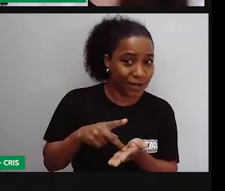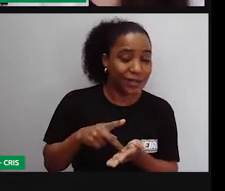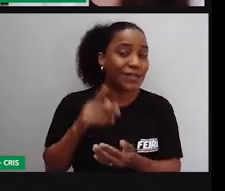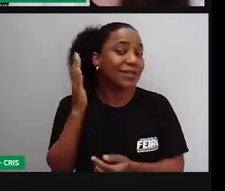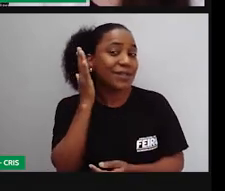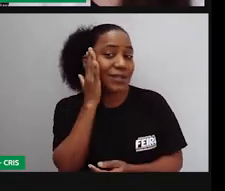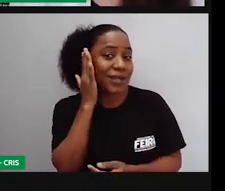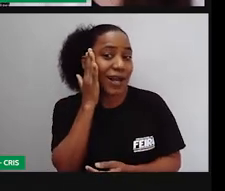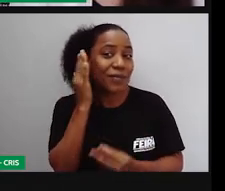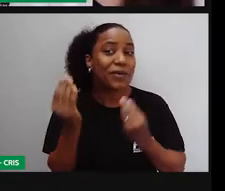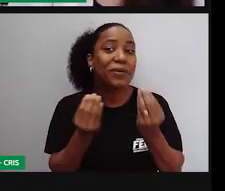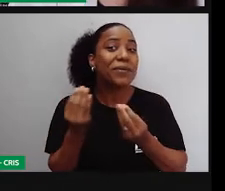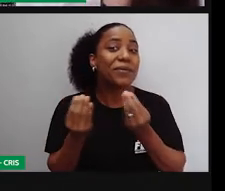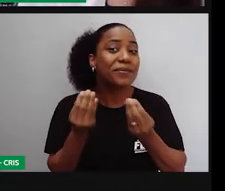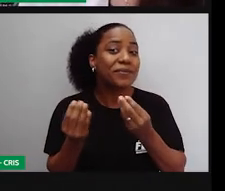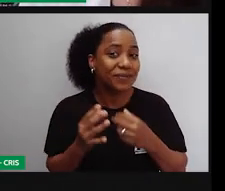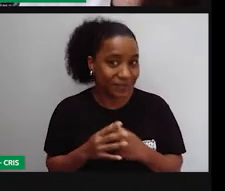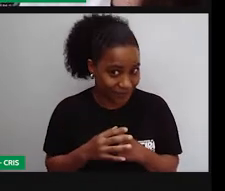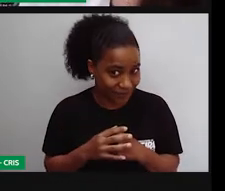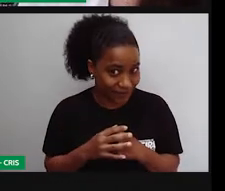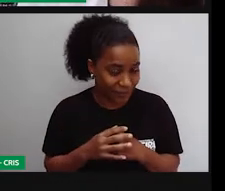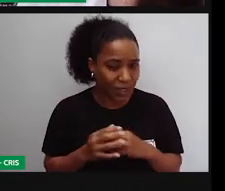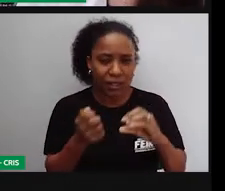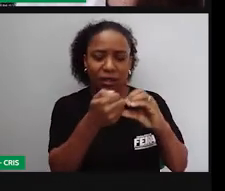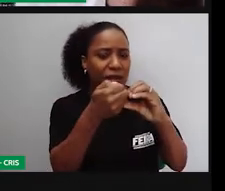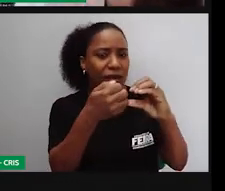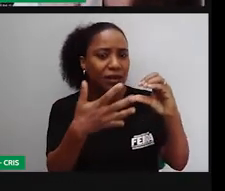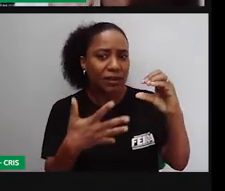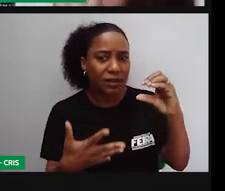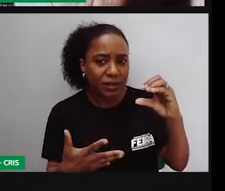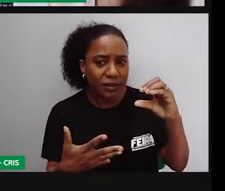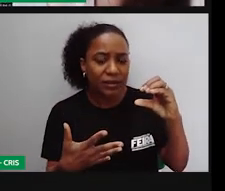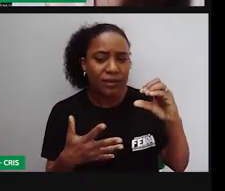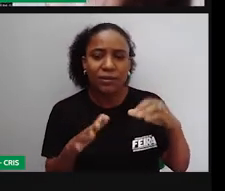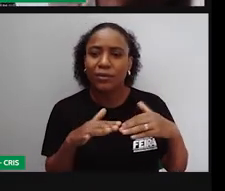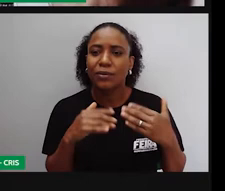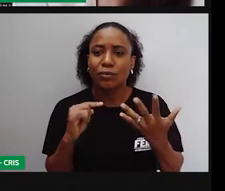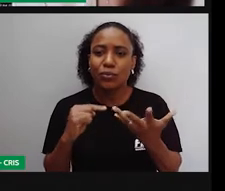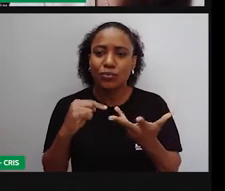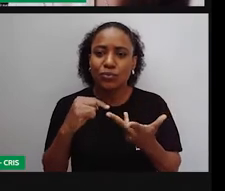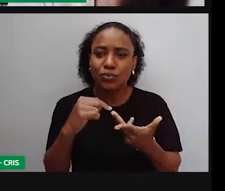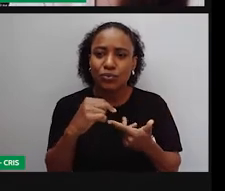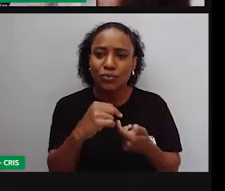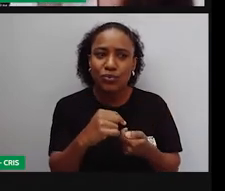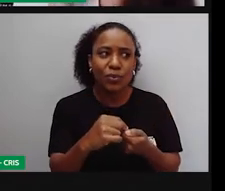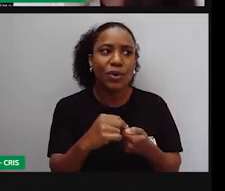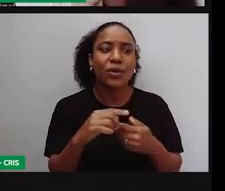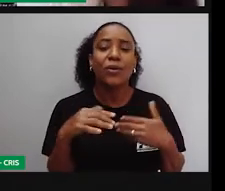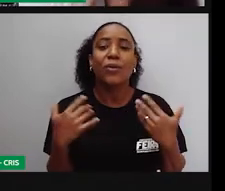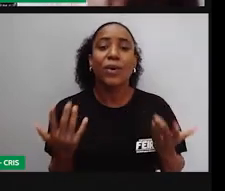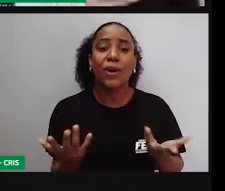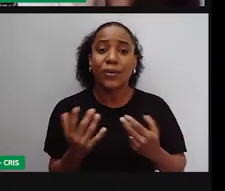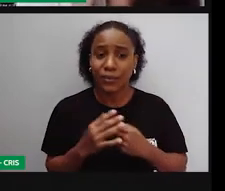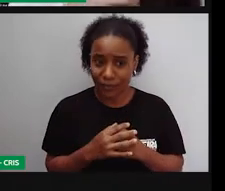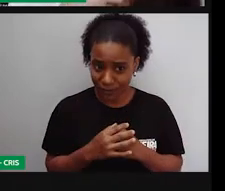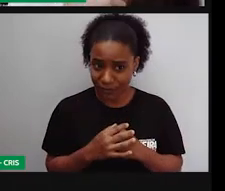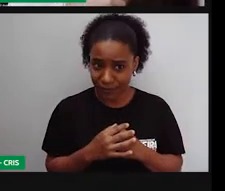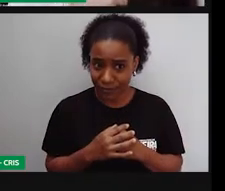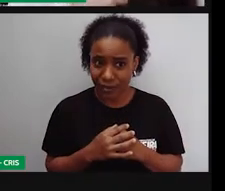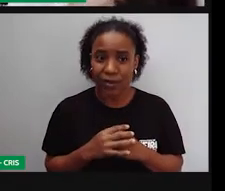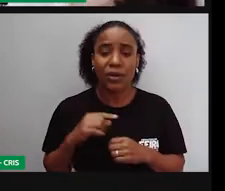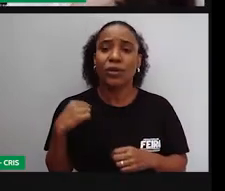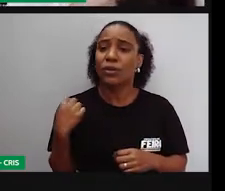vivo? O que nos caracteriza? Quais são as peculiaridades? O que é que